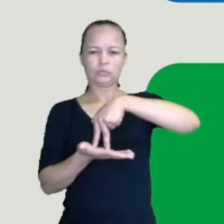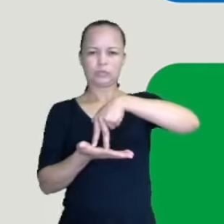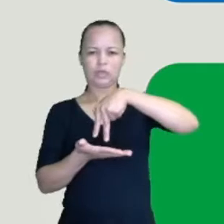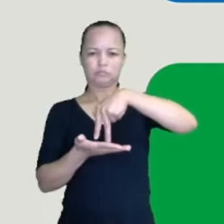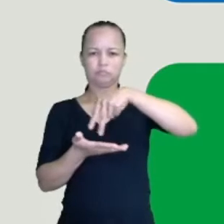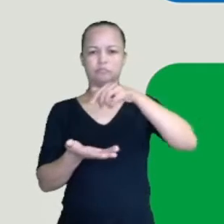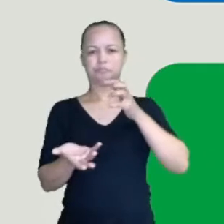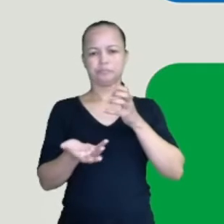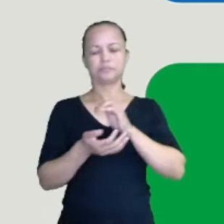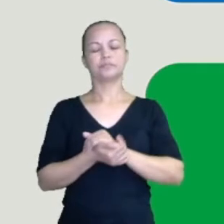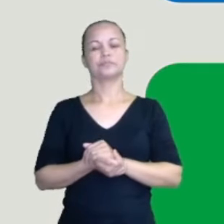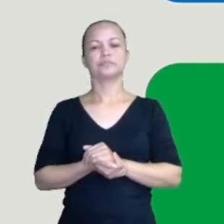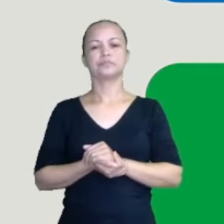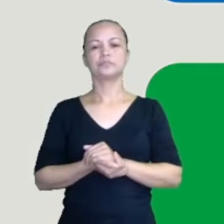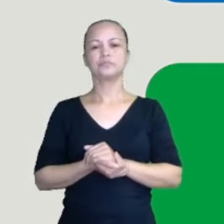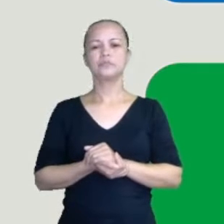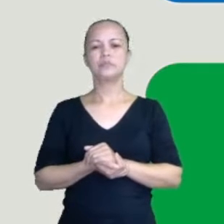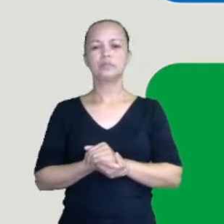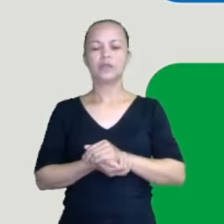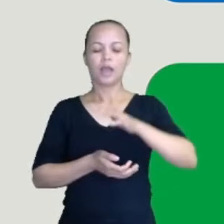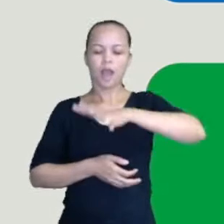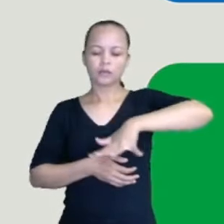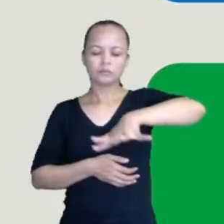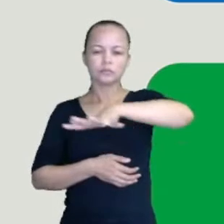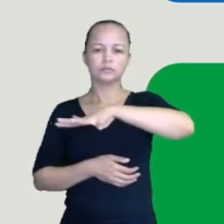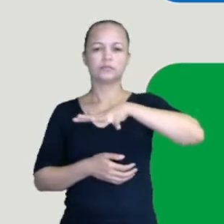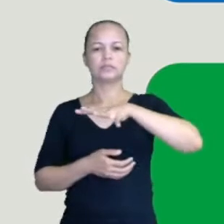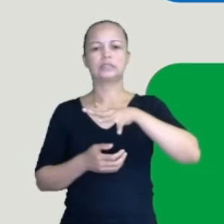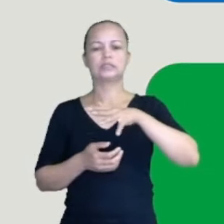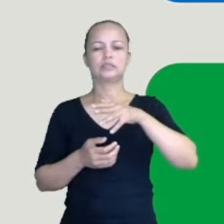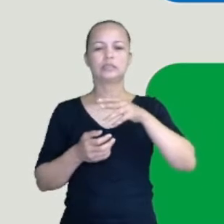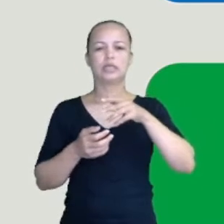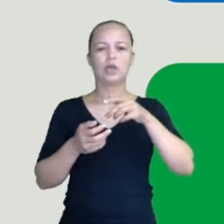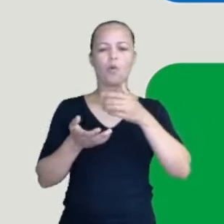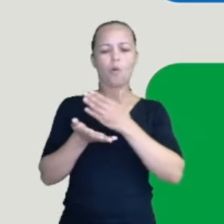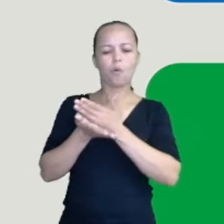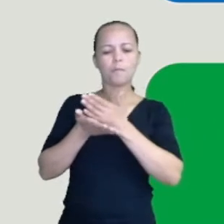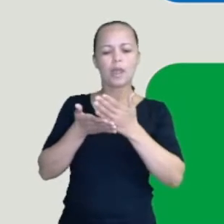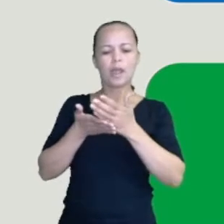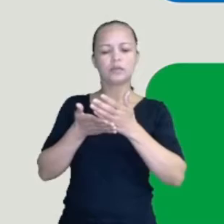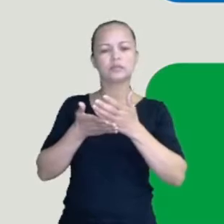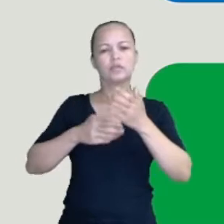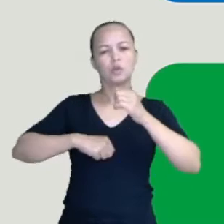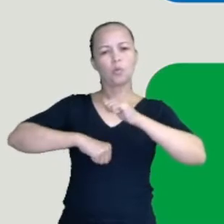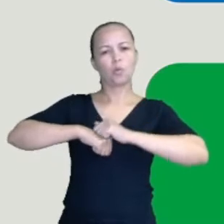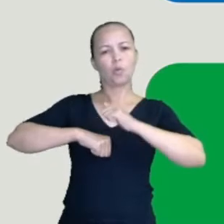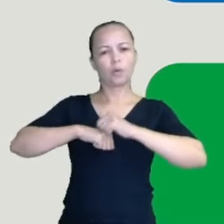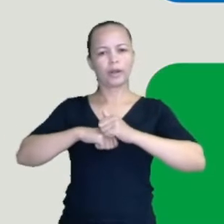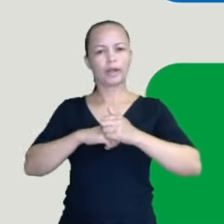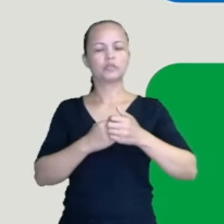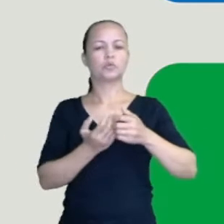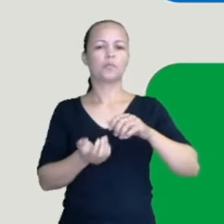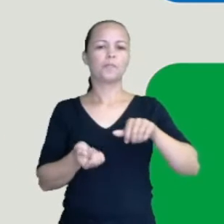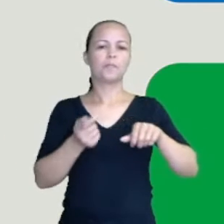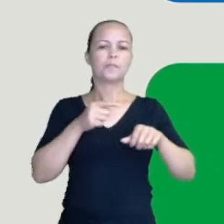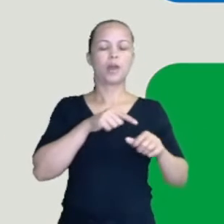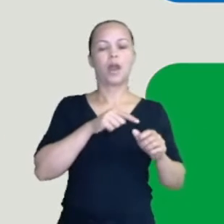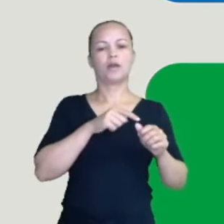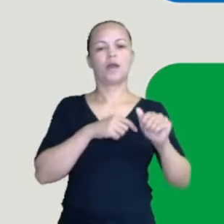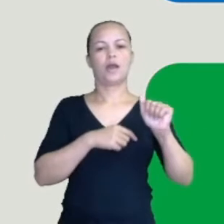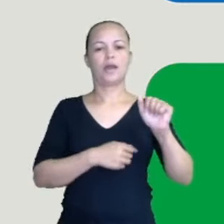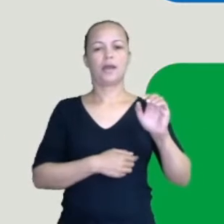externo. A noção espacial inicia no concreto para o abstrato,